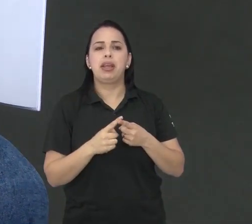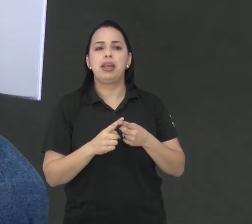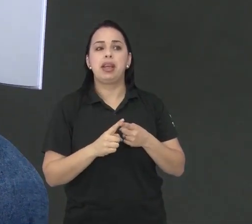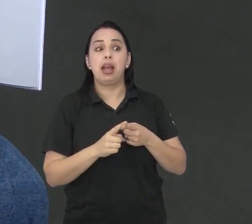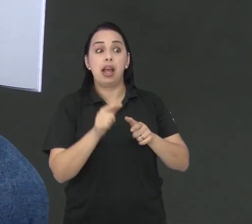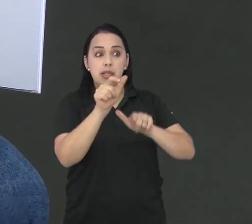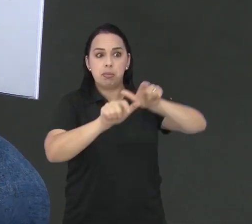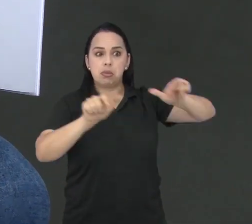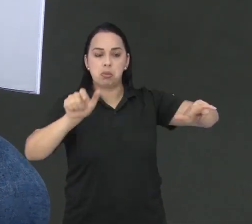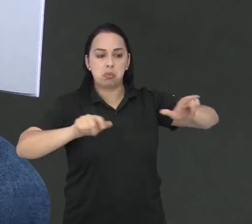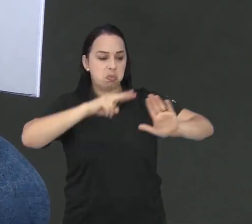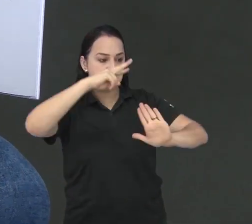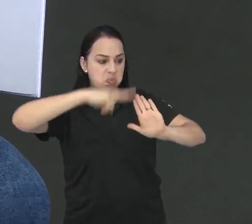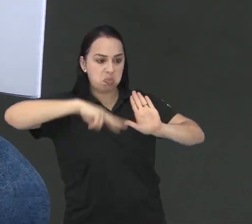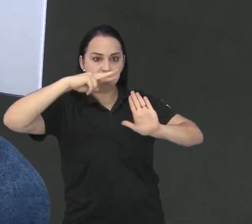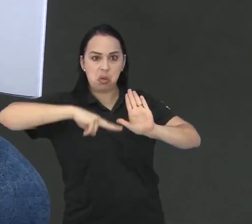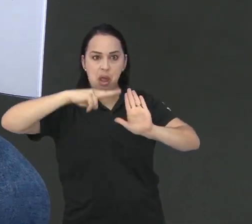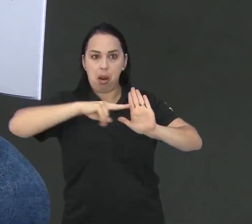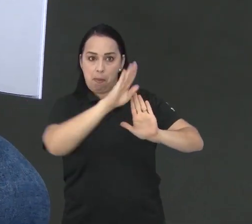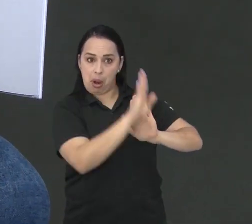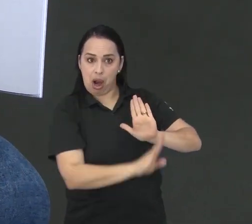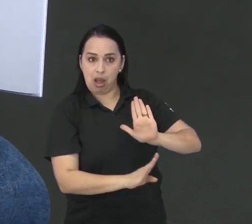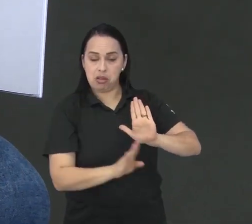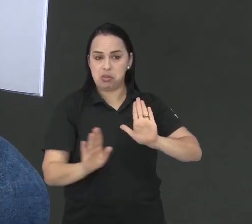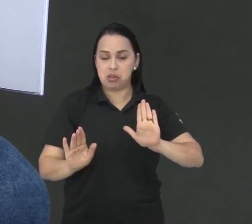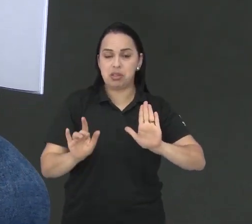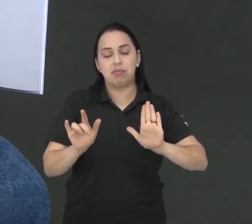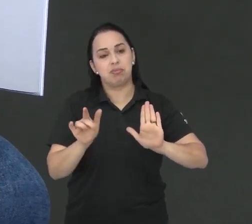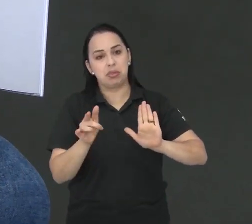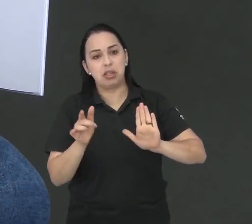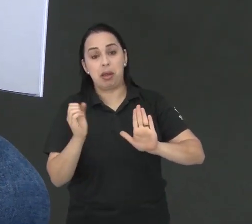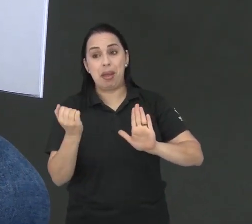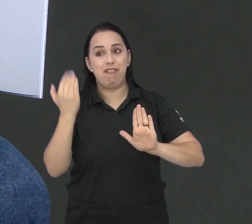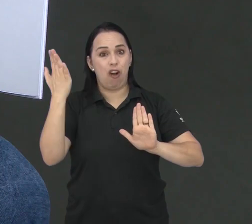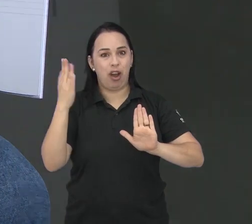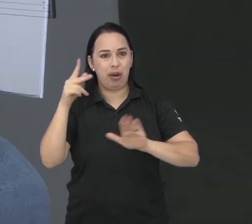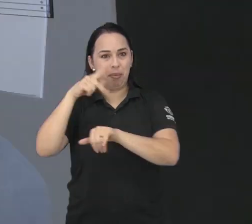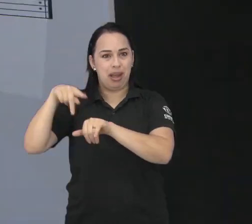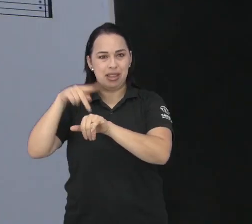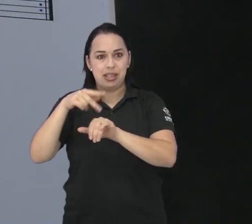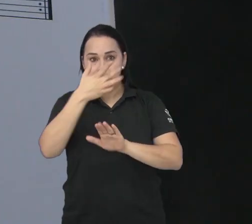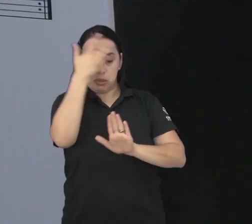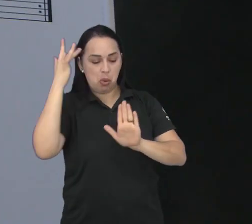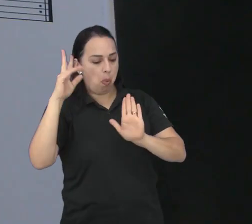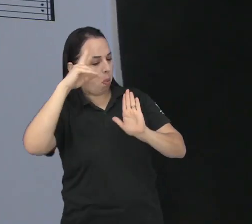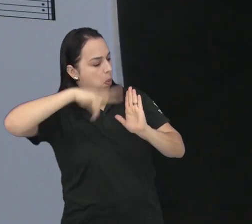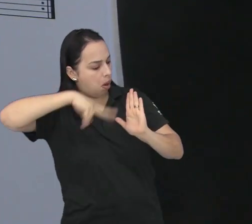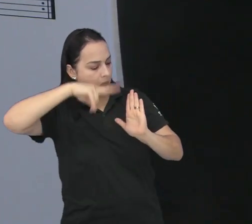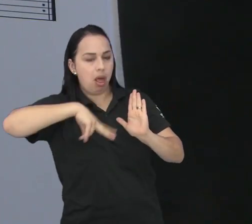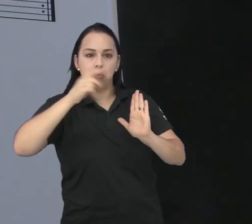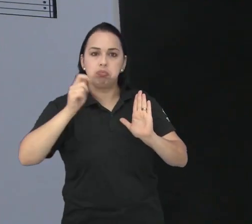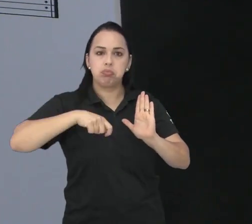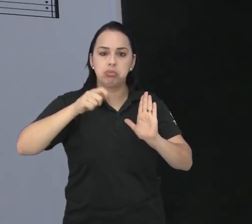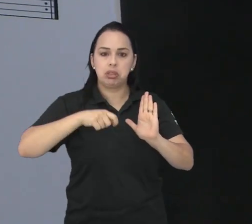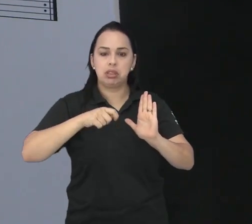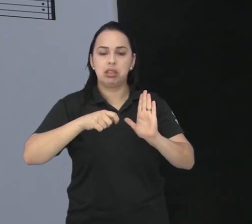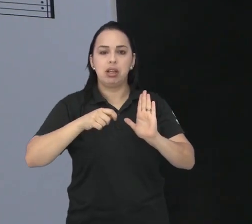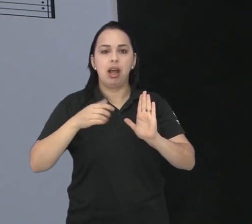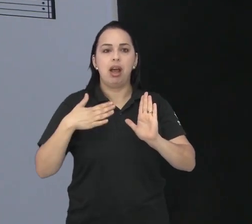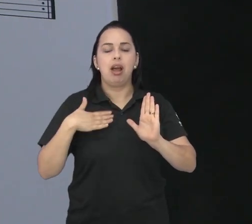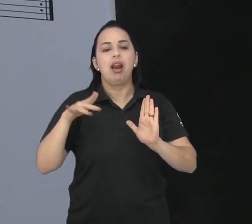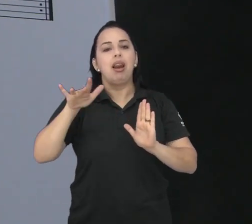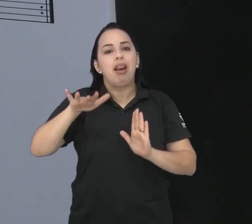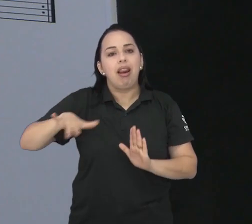vários públicos, né? Tanto brasileiros quanto para fora do país, né? Até porque uma das línguas faladas